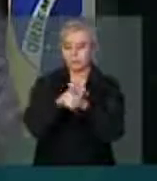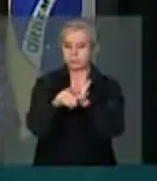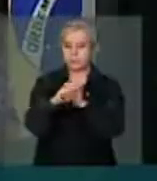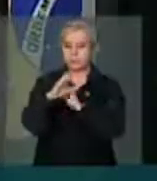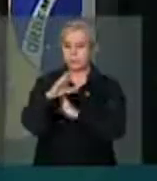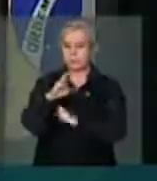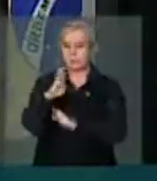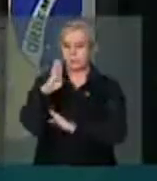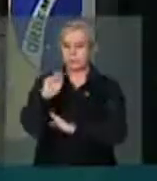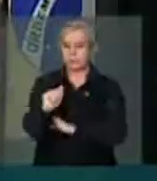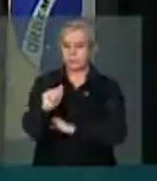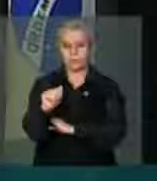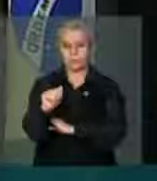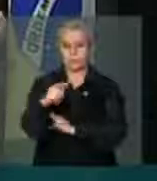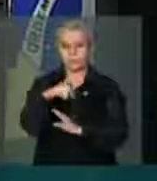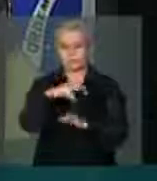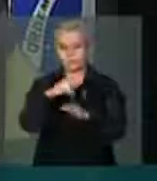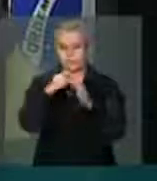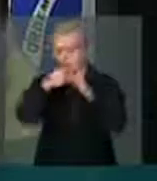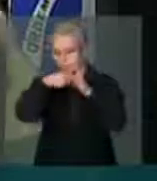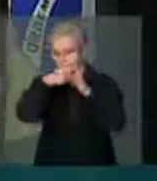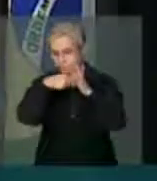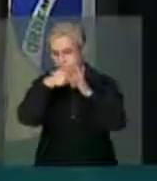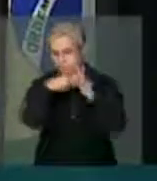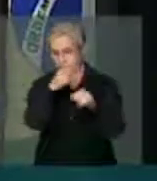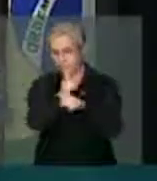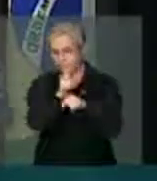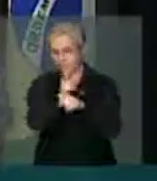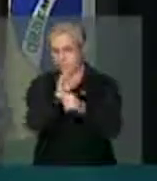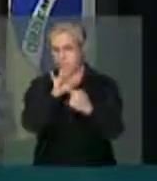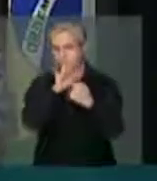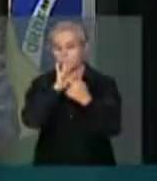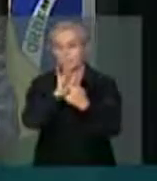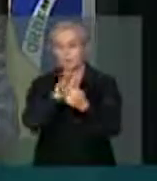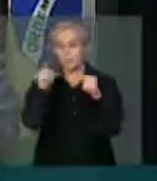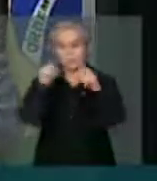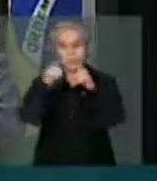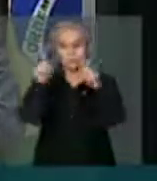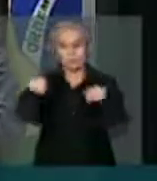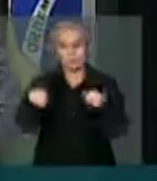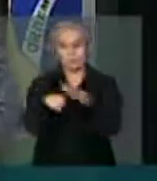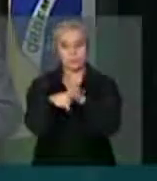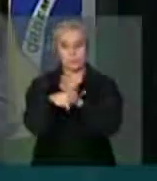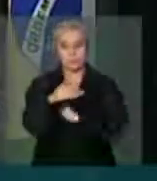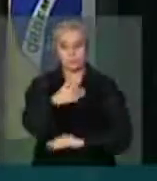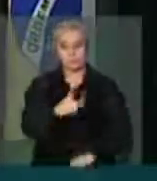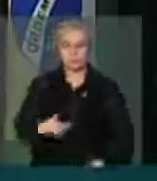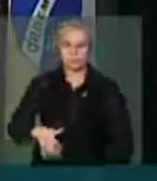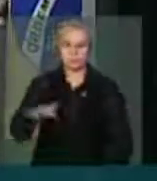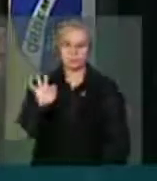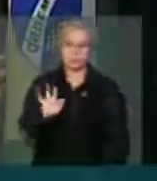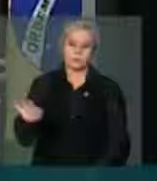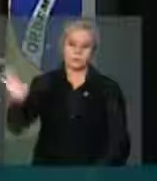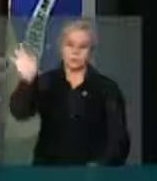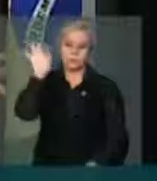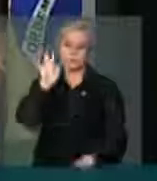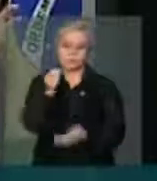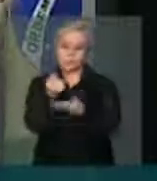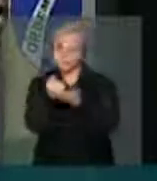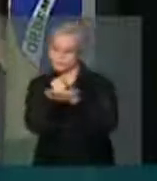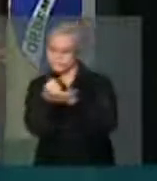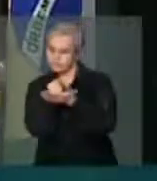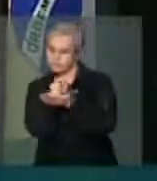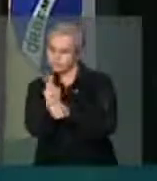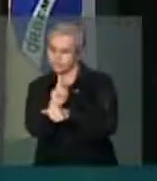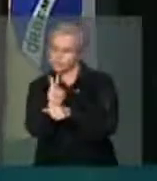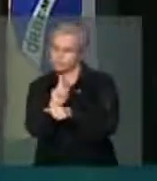Cuba, gravações que mostram funcionários do governo federal manipulando